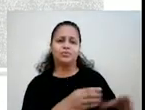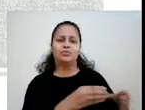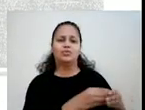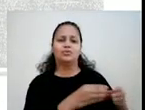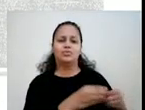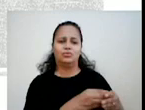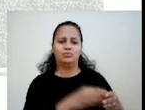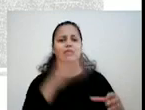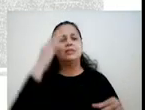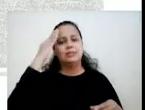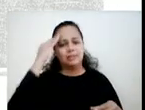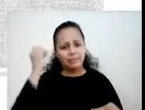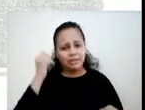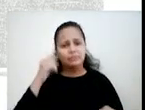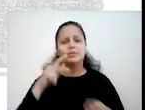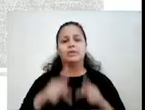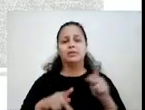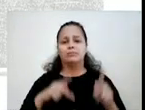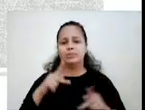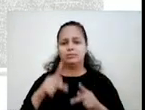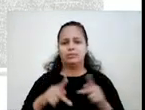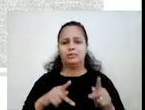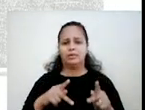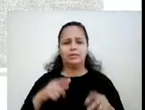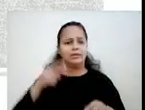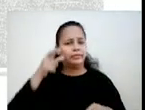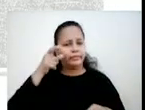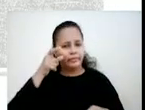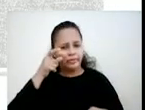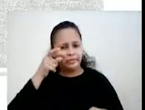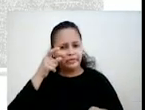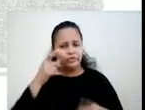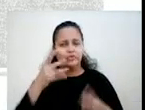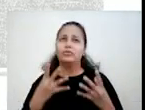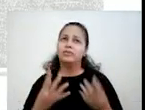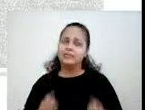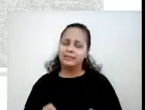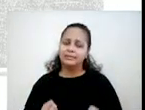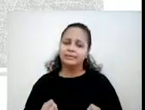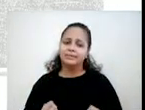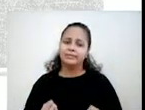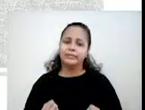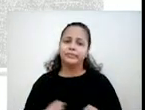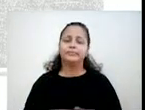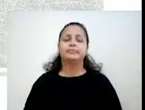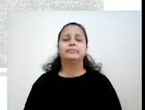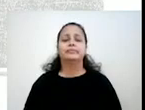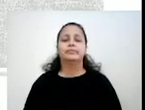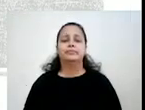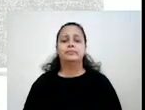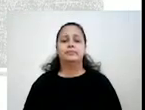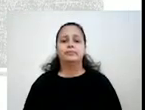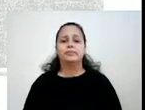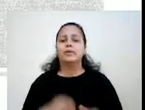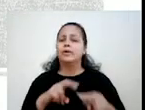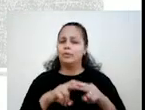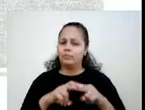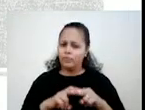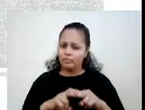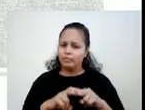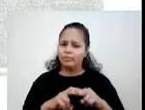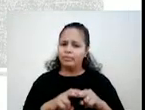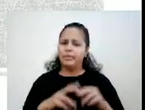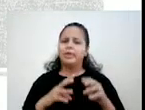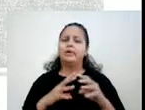grupos. Também sabemos que a população não assistiu a isso passiva, aceitando, por meio de